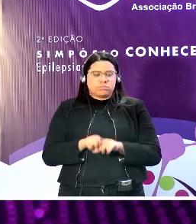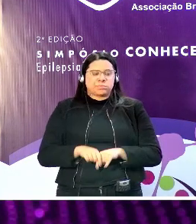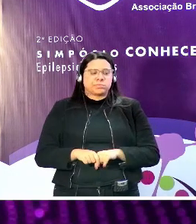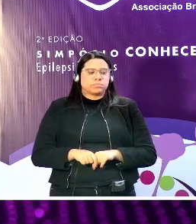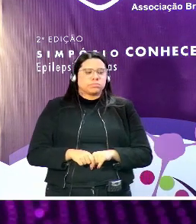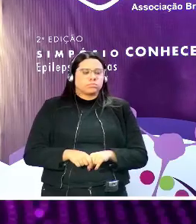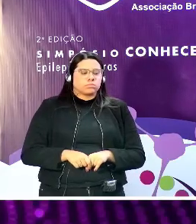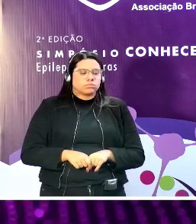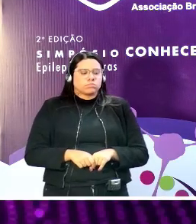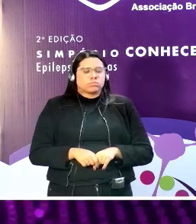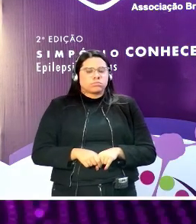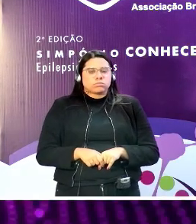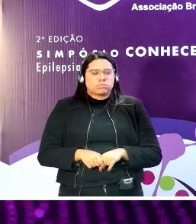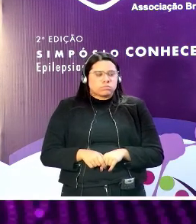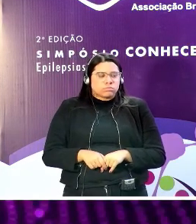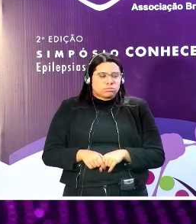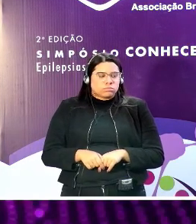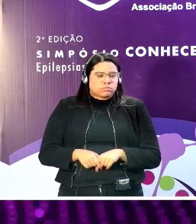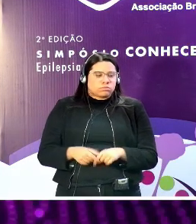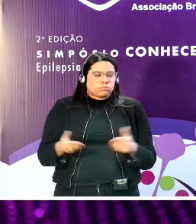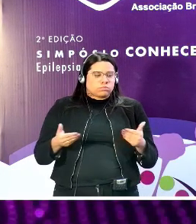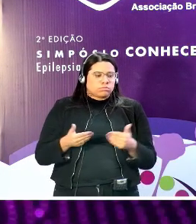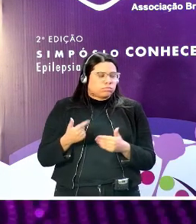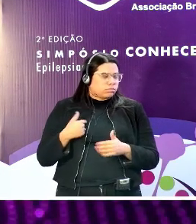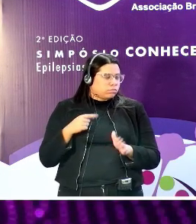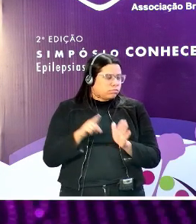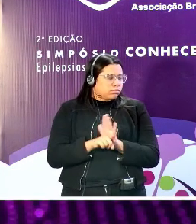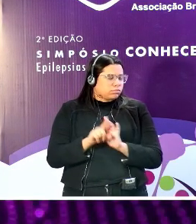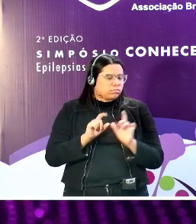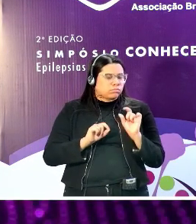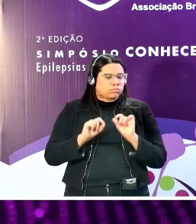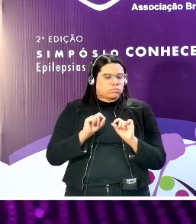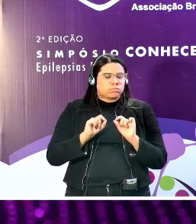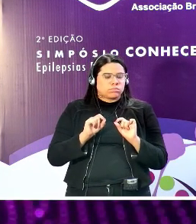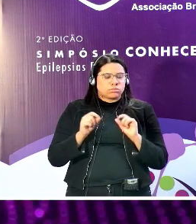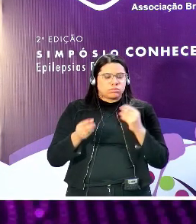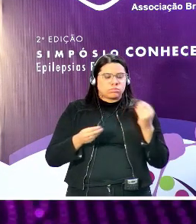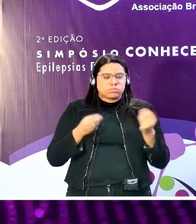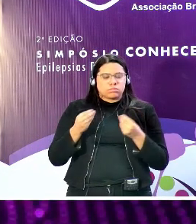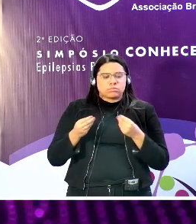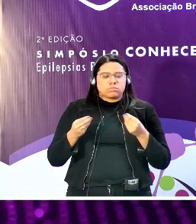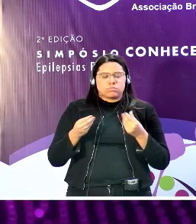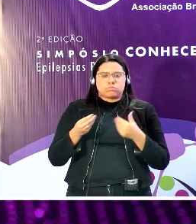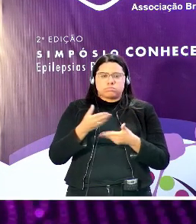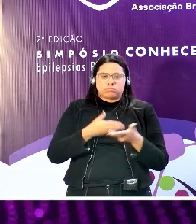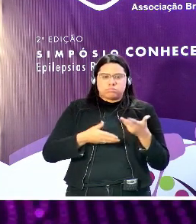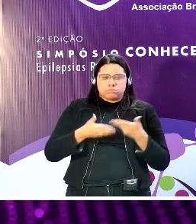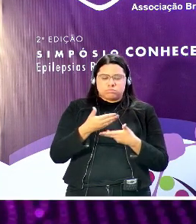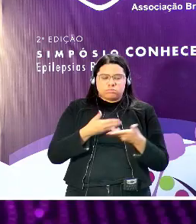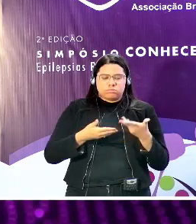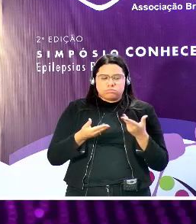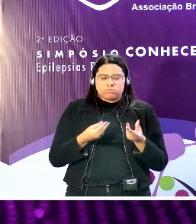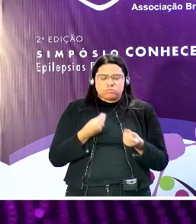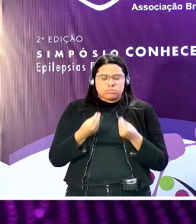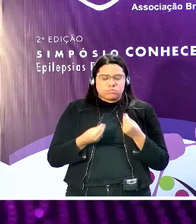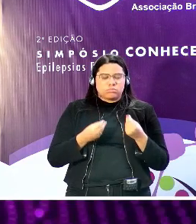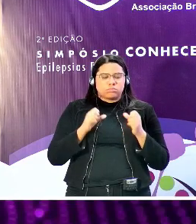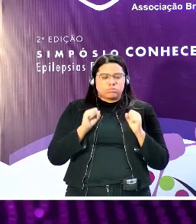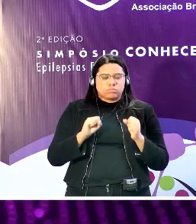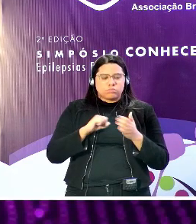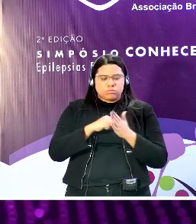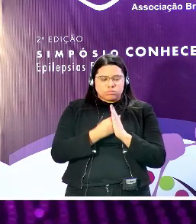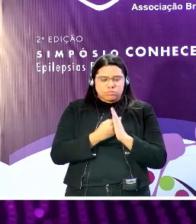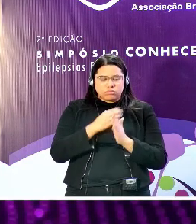Aí a questão é como que a gente interage com esses canais de sódio. A gente pode bloquear esses canais. Tem coisas